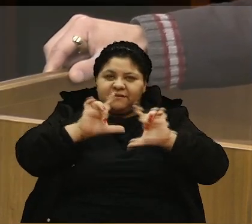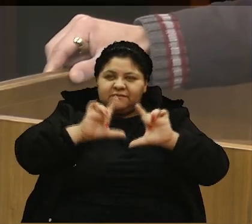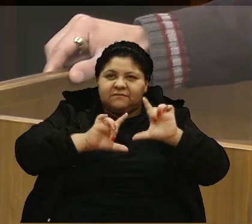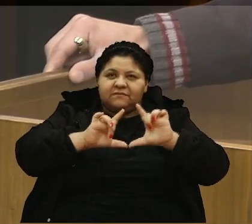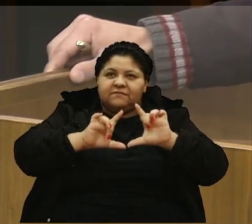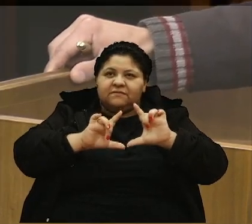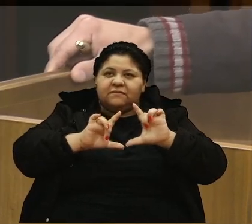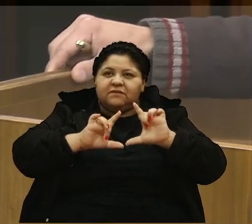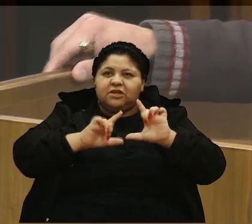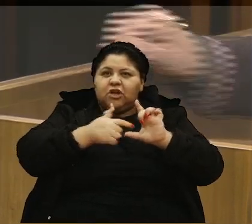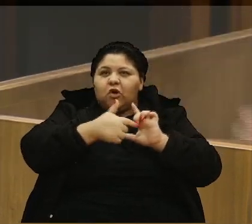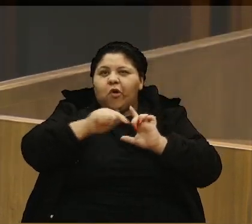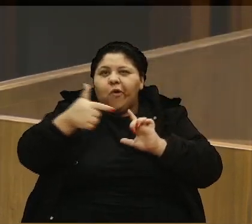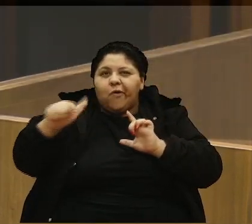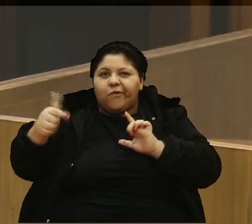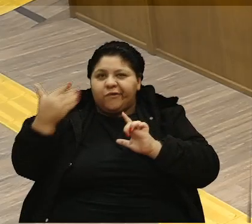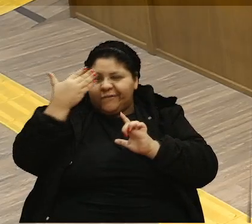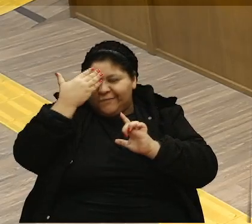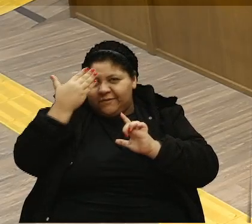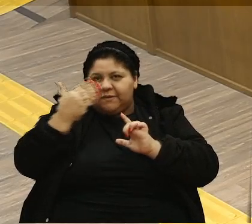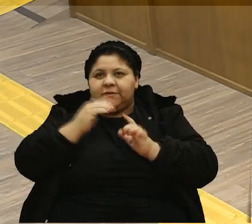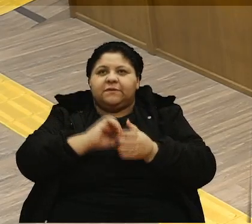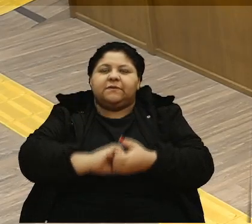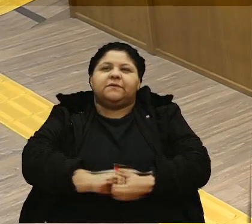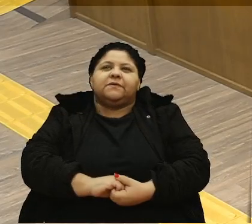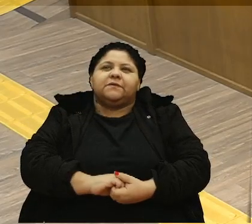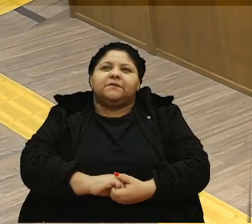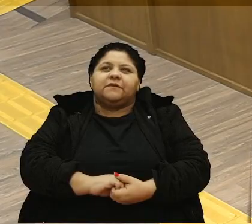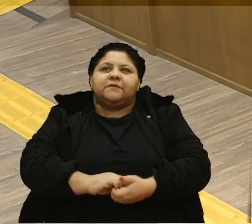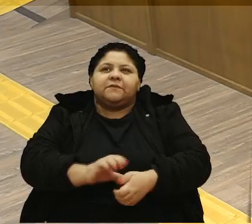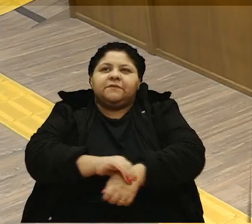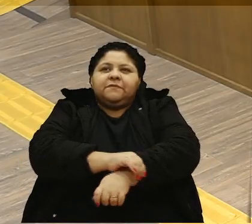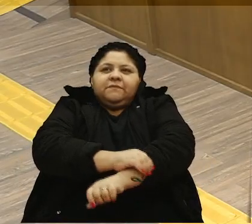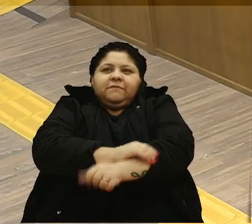entre outras. Meu muito obrigado. Obrigado, vereador Juliano Valim.